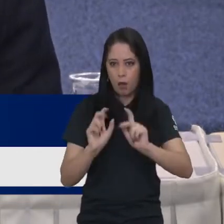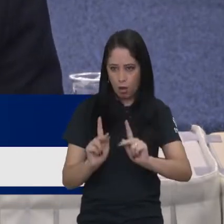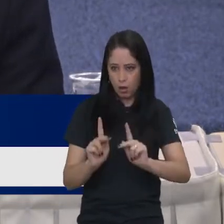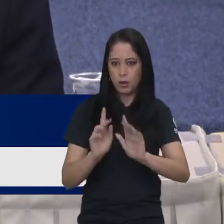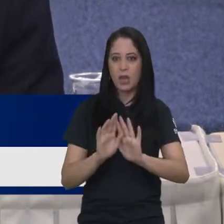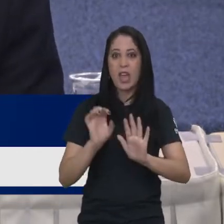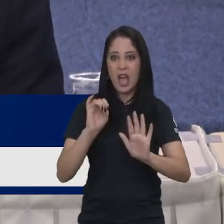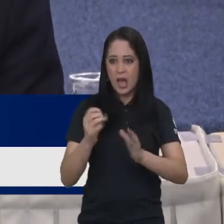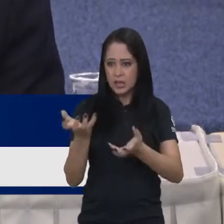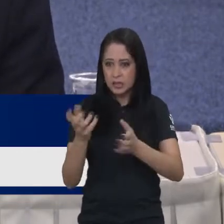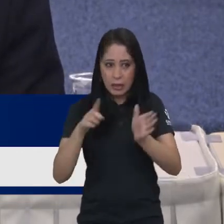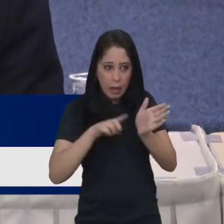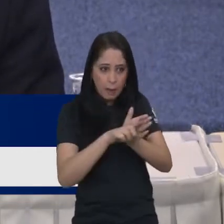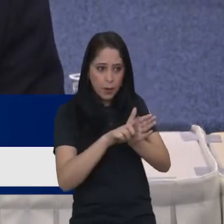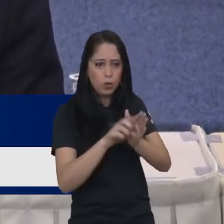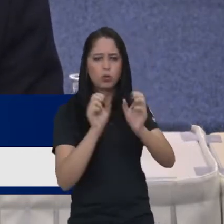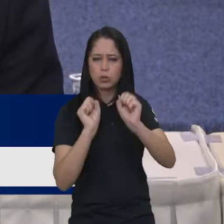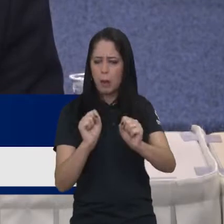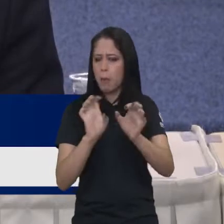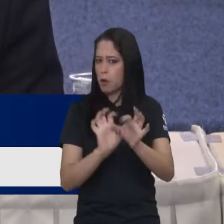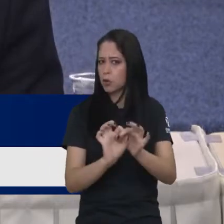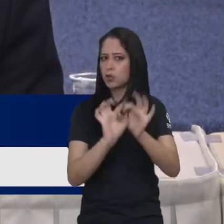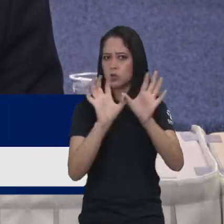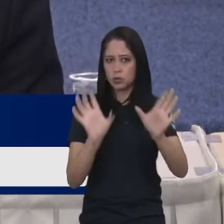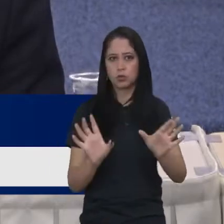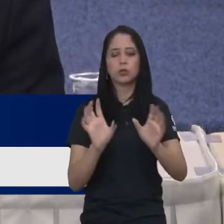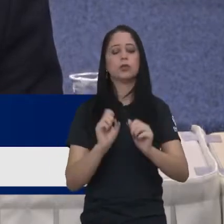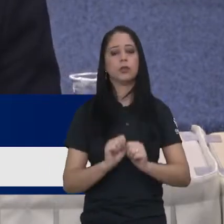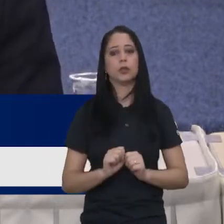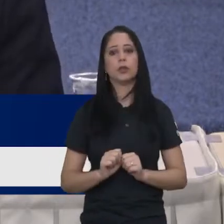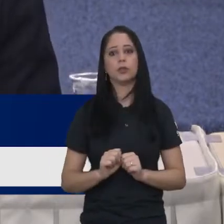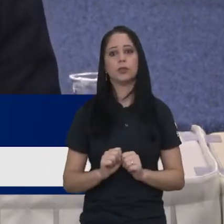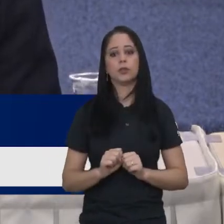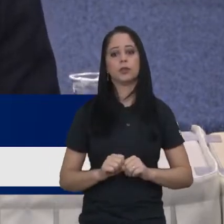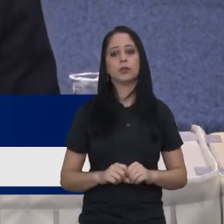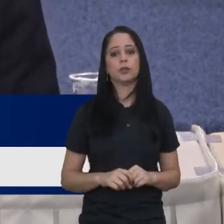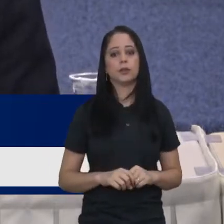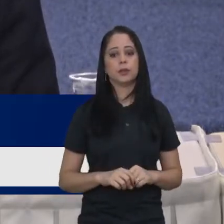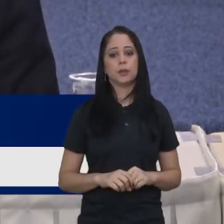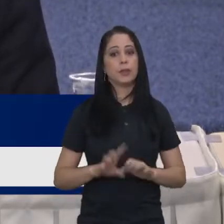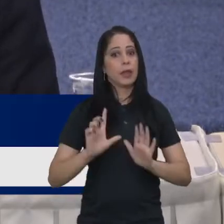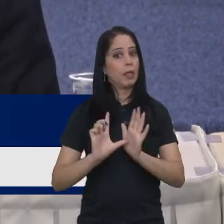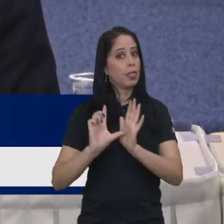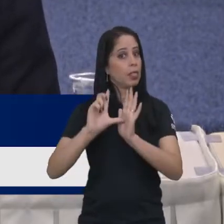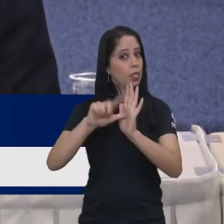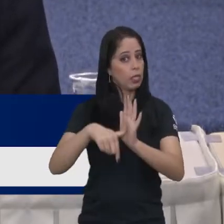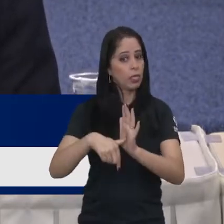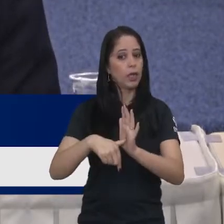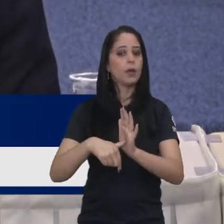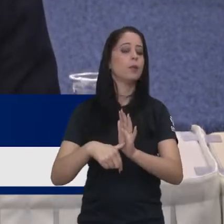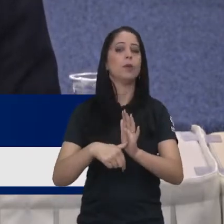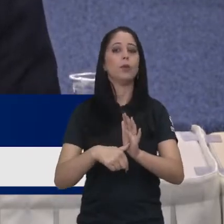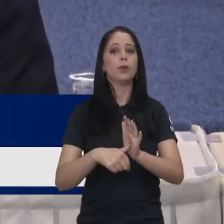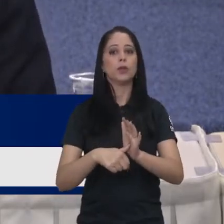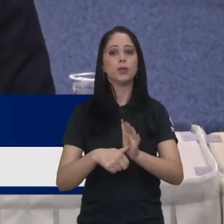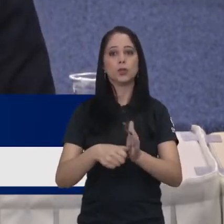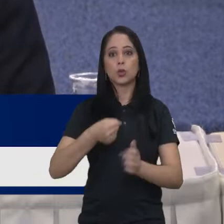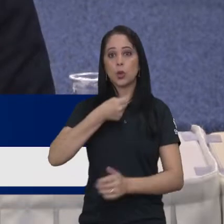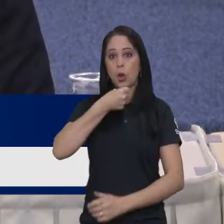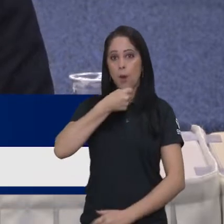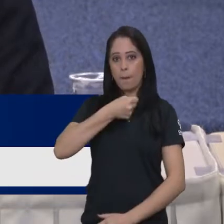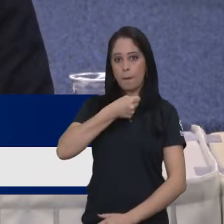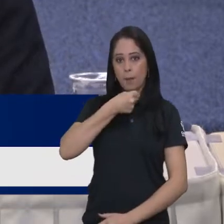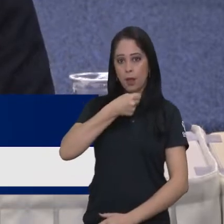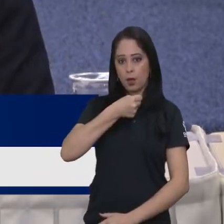Aí vocês, quando estiverem com a palavra, vocês façam as perguntas que acharem necessárias para o defensor público. Em seguida, nós vamos abrir os